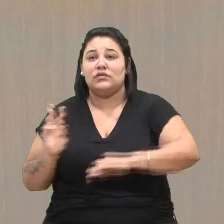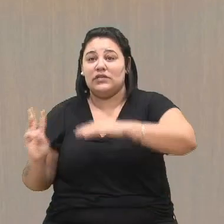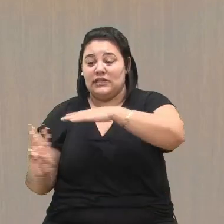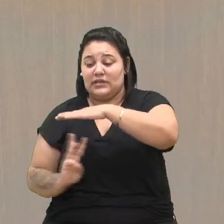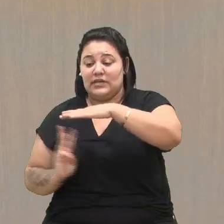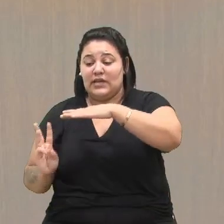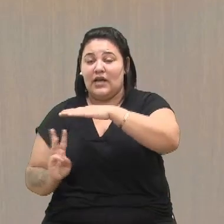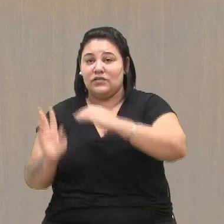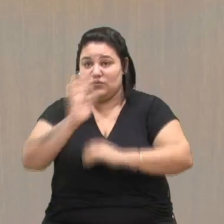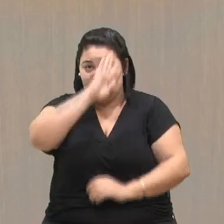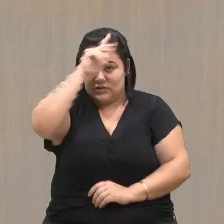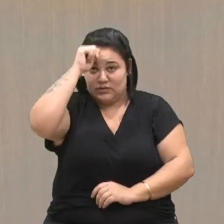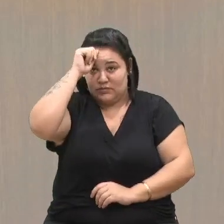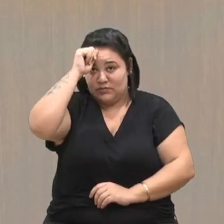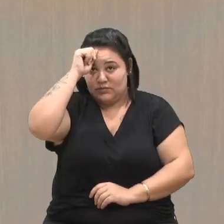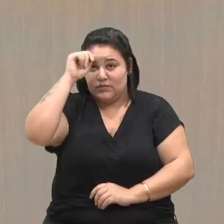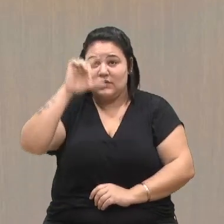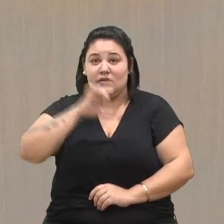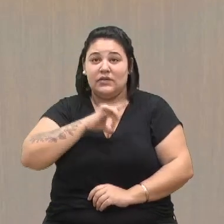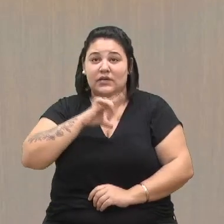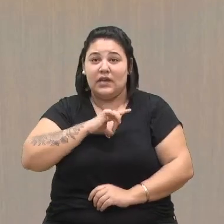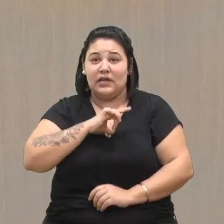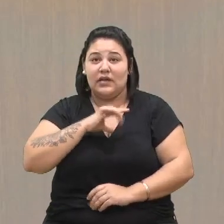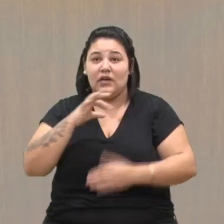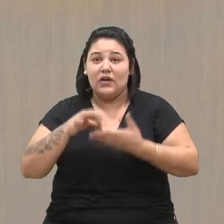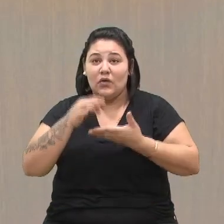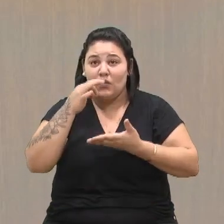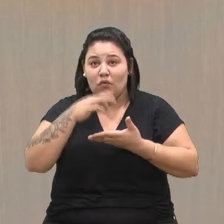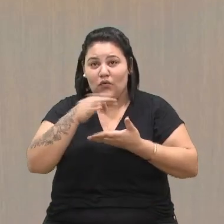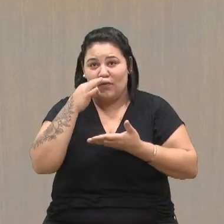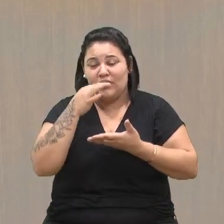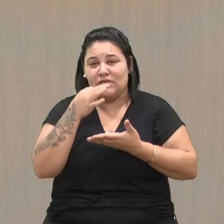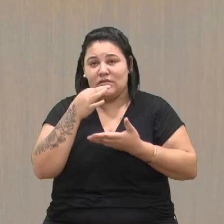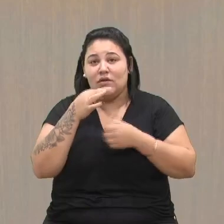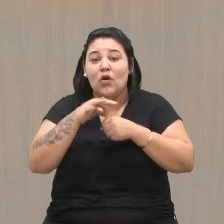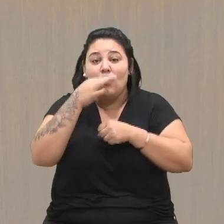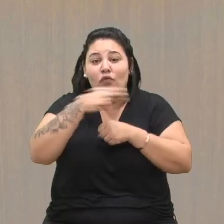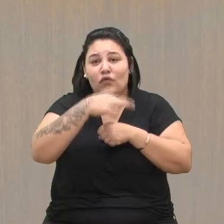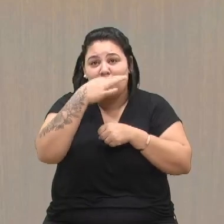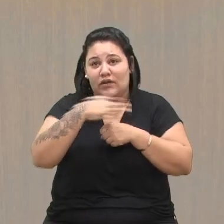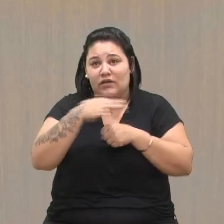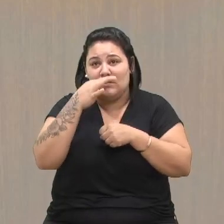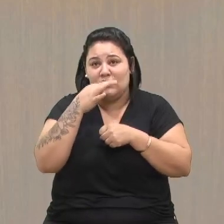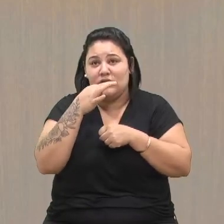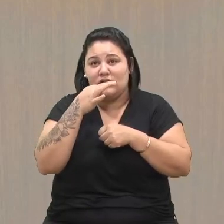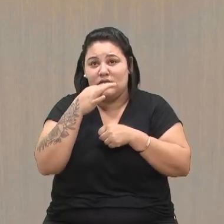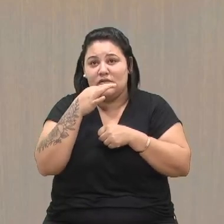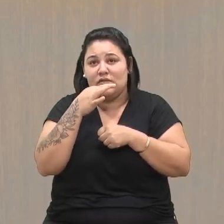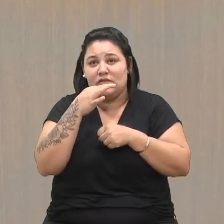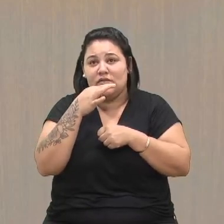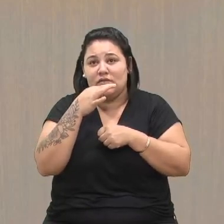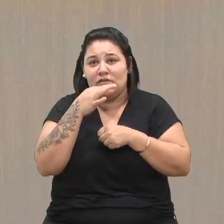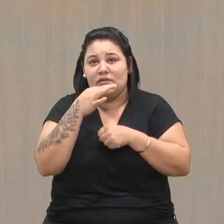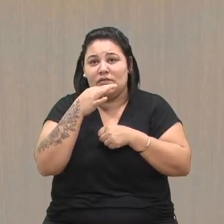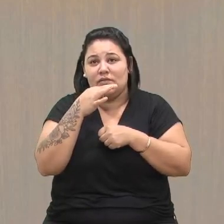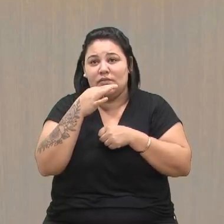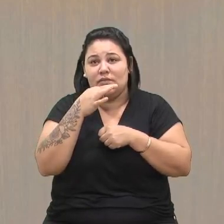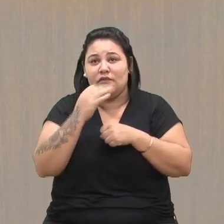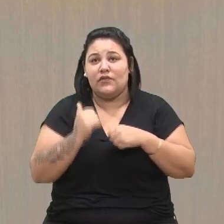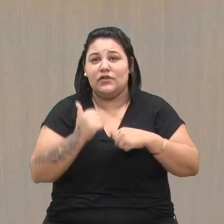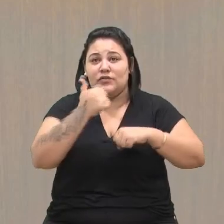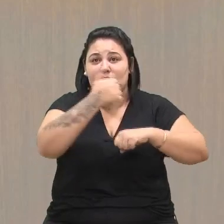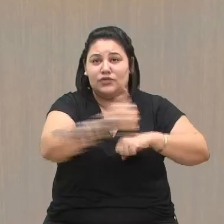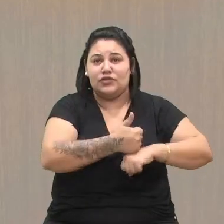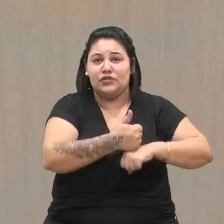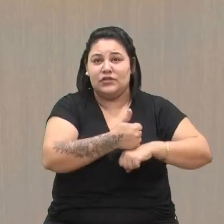terceirizadas pelo município. Também tem a uva, no dia que ia ter uva, e que foi trabalhado com as crianças sobre a festa da uva e foi substituída a